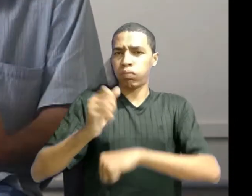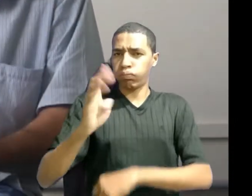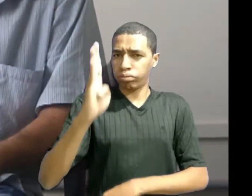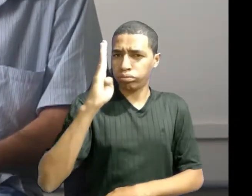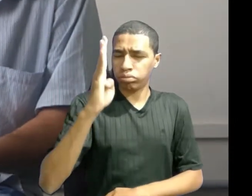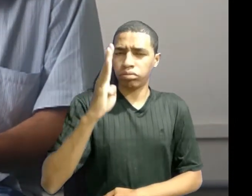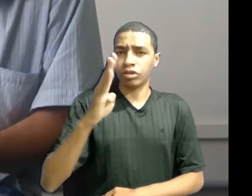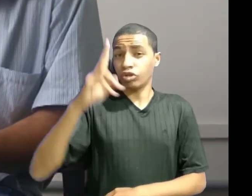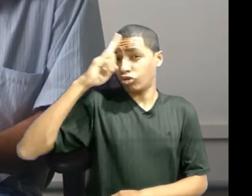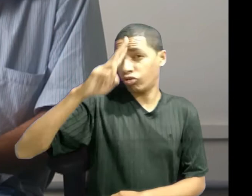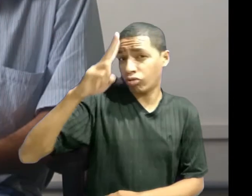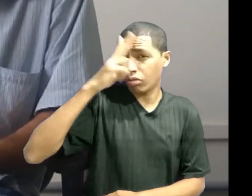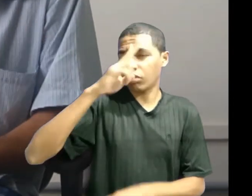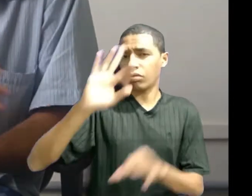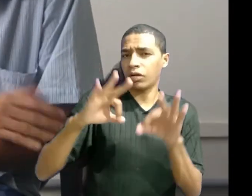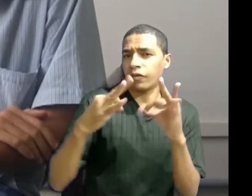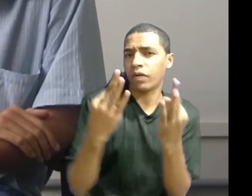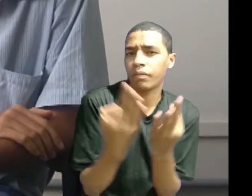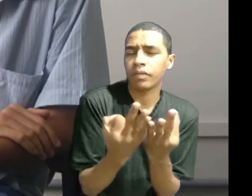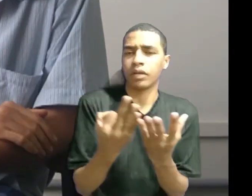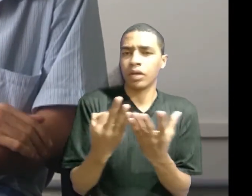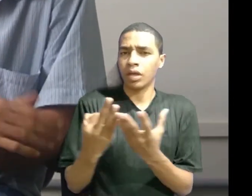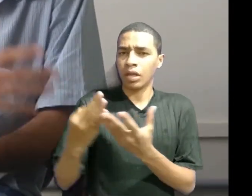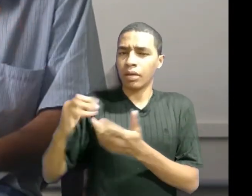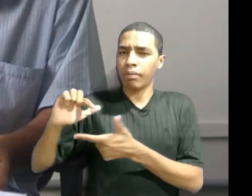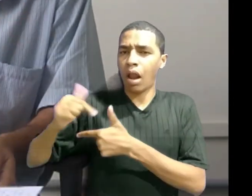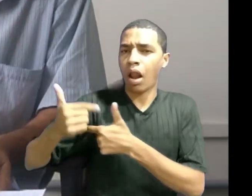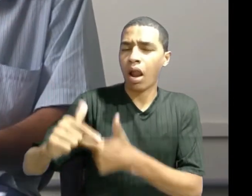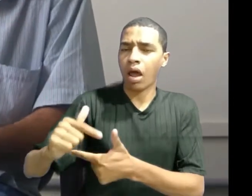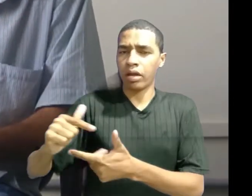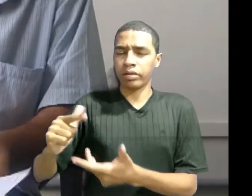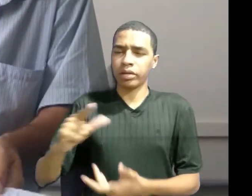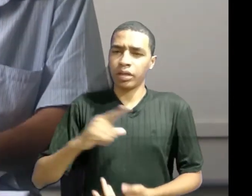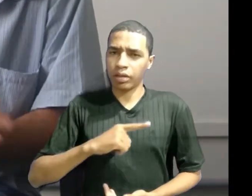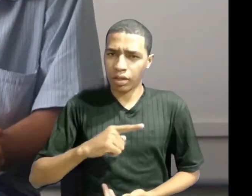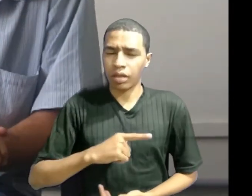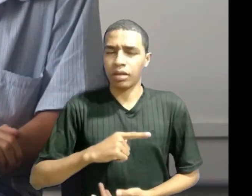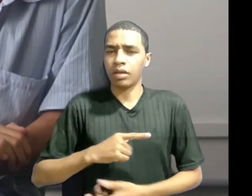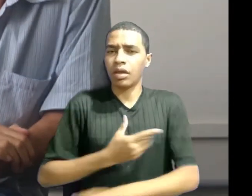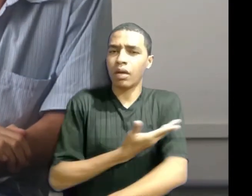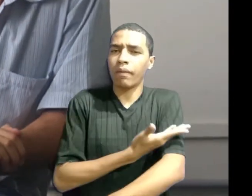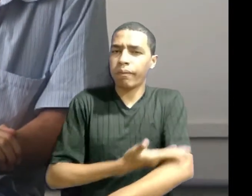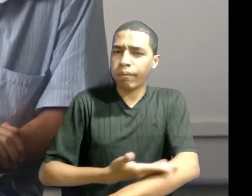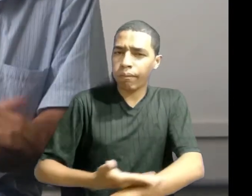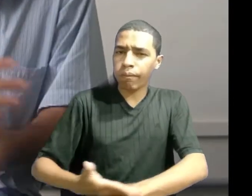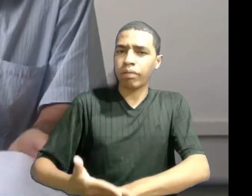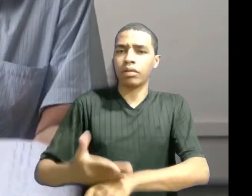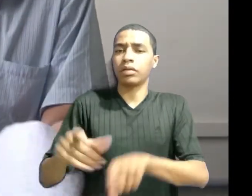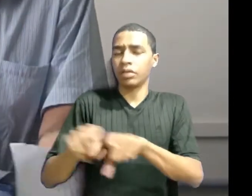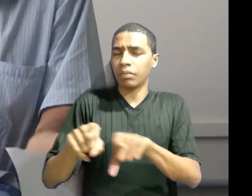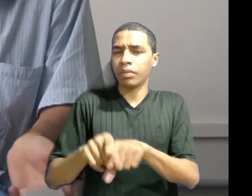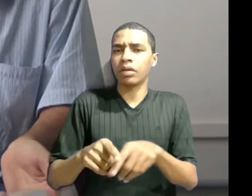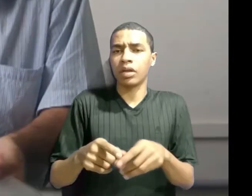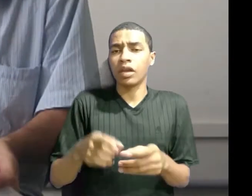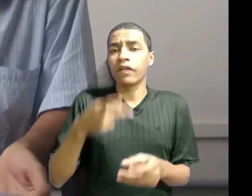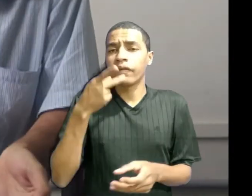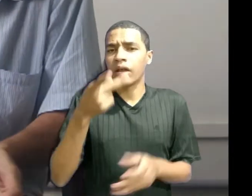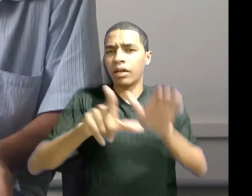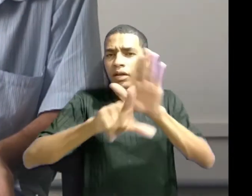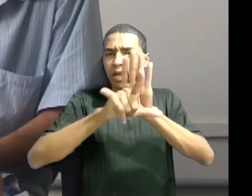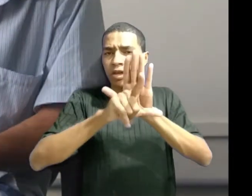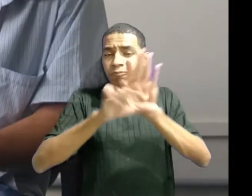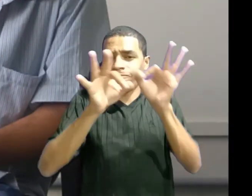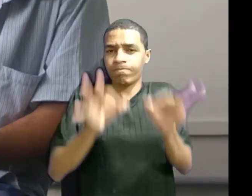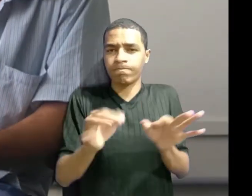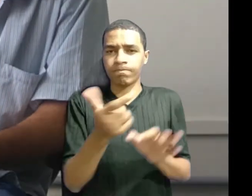sua família, a sua herança familiar de dominação, a sua tradição. Ele pode ditar leis